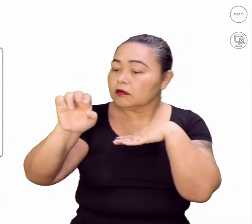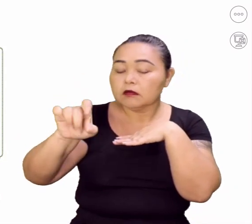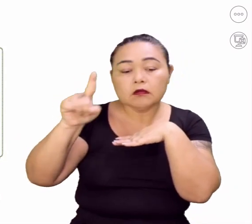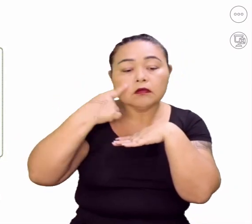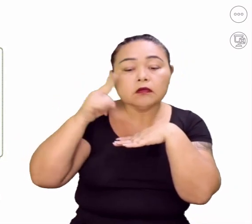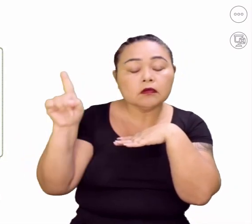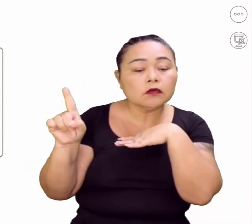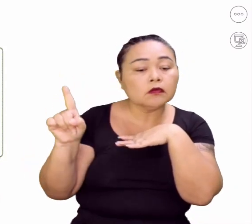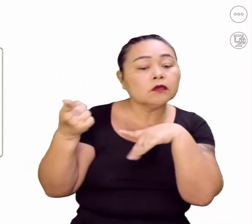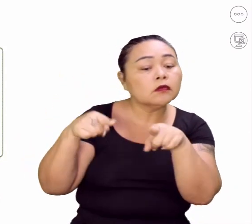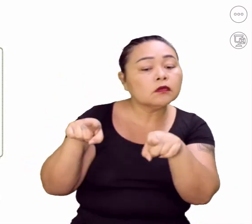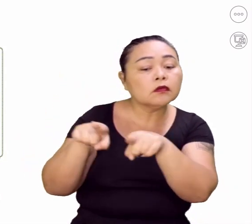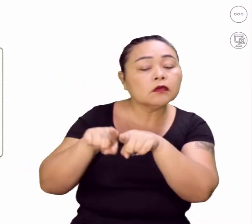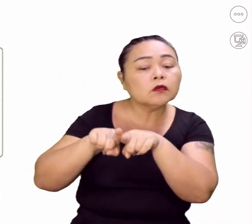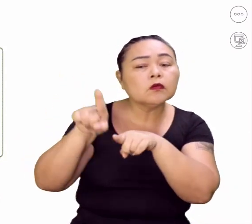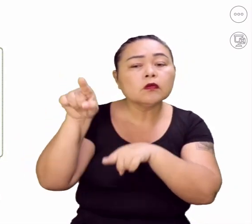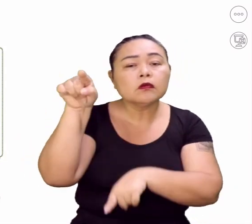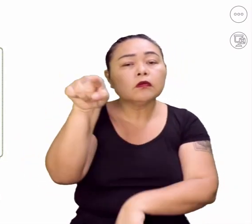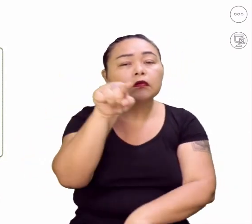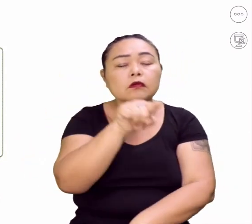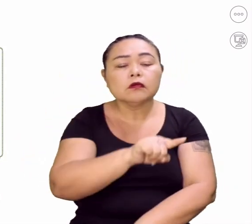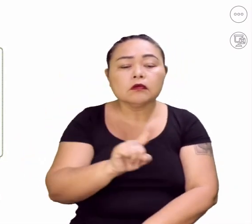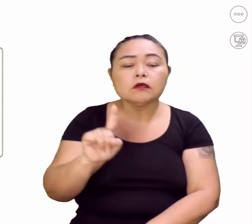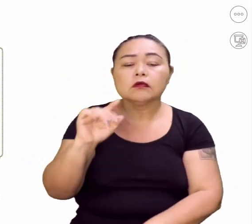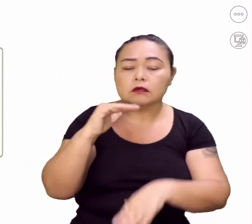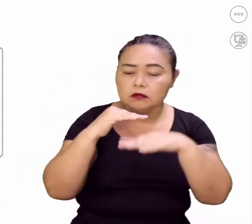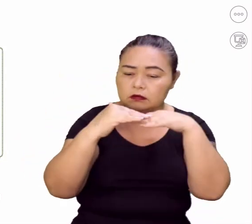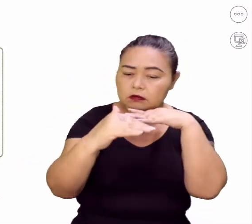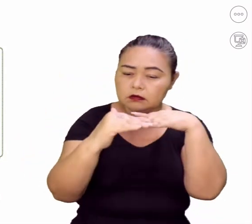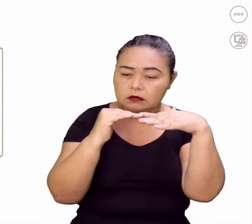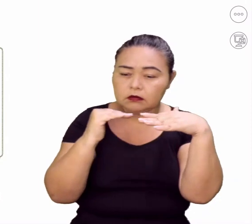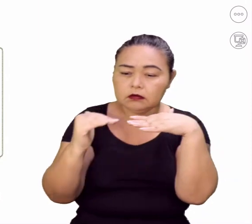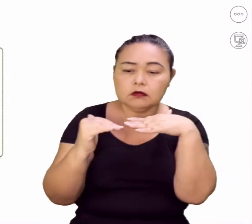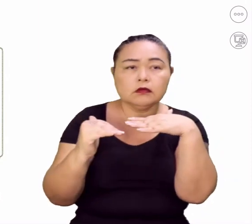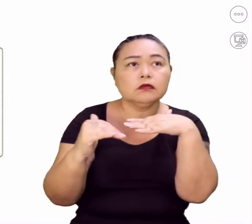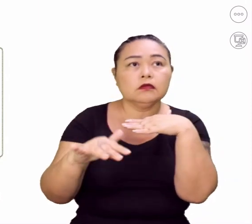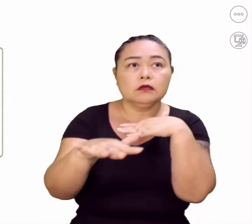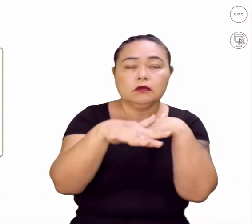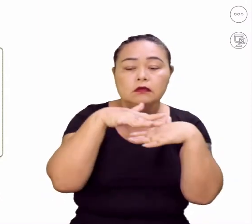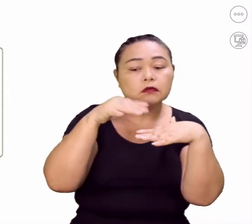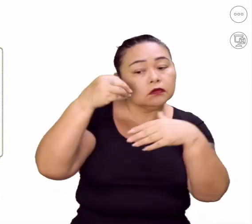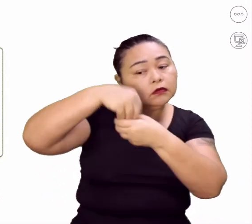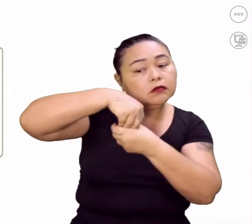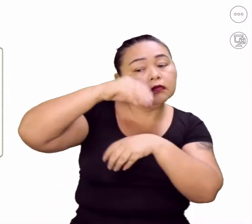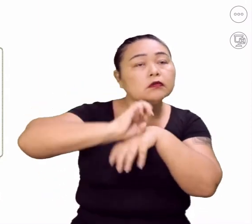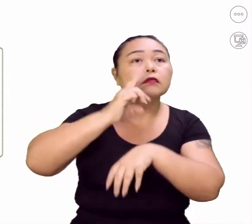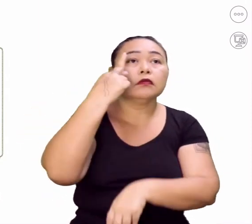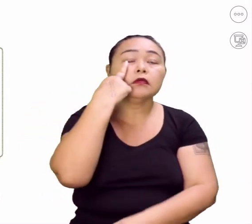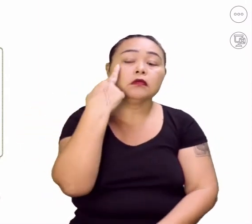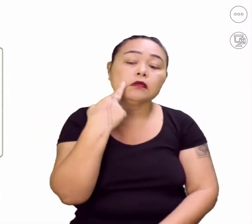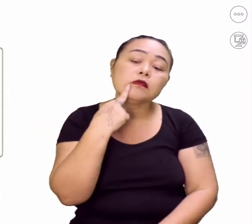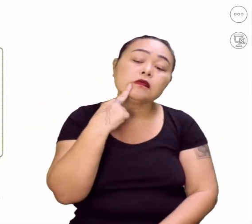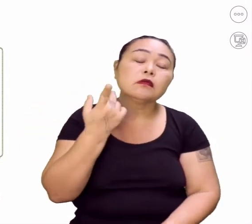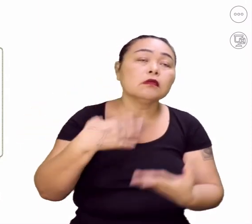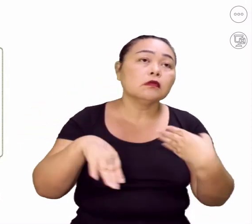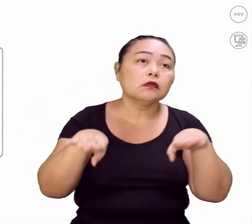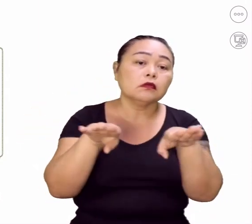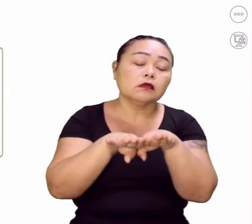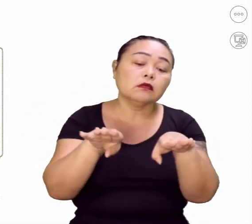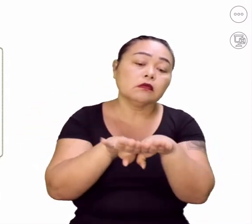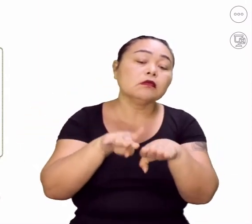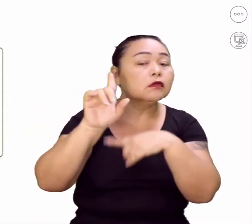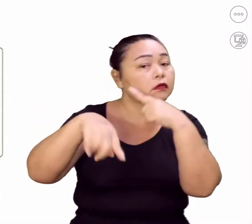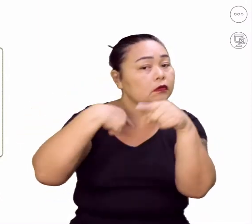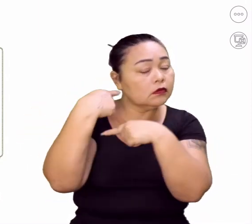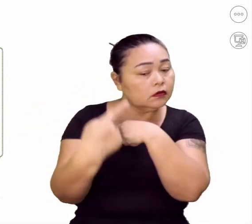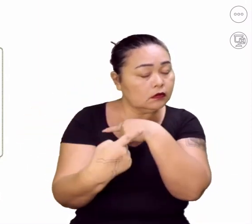consegue verificar também outras regiões de embasamentos cristalinos dentro do estado de Rondônia também, que daqui a